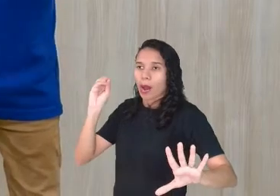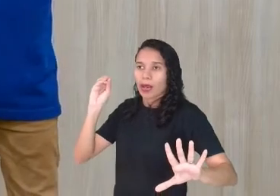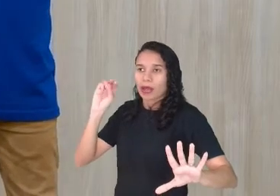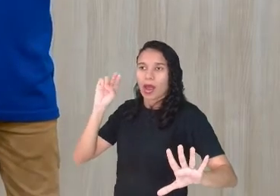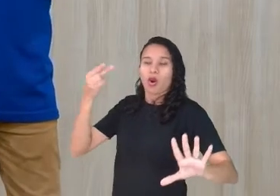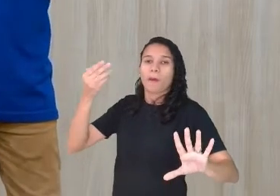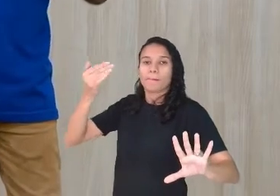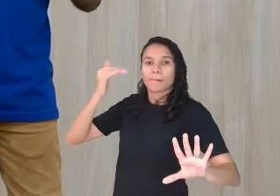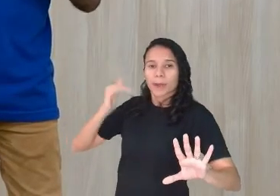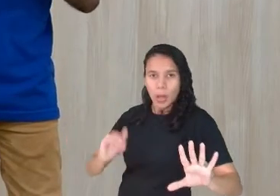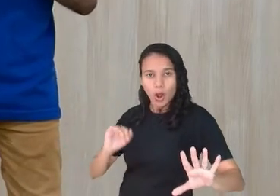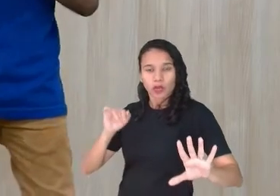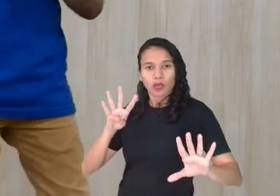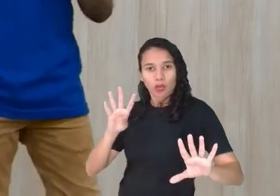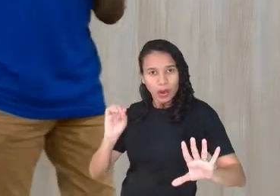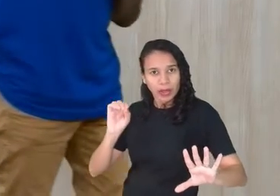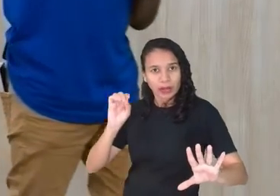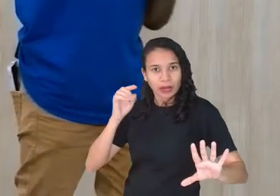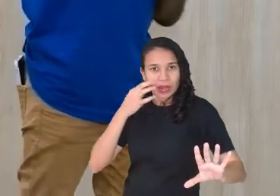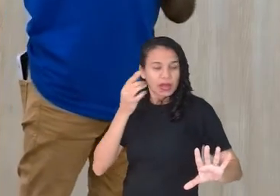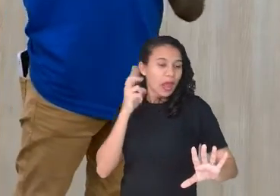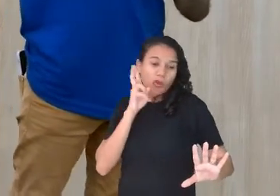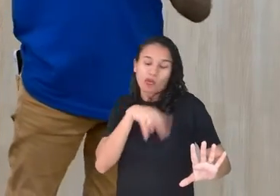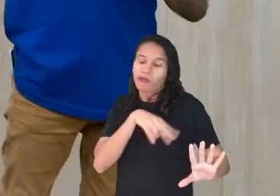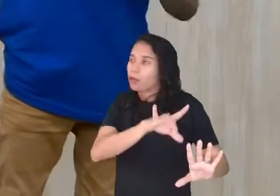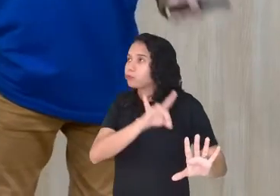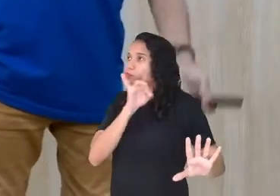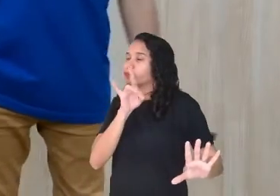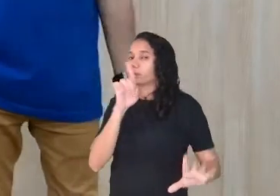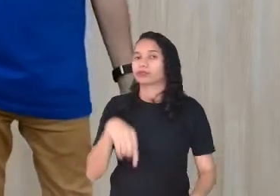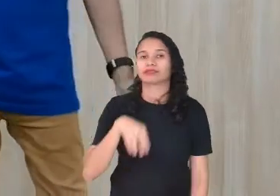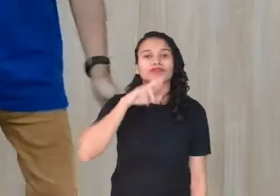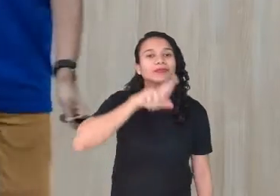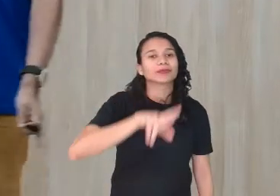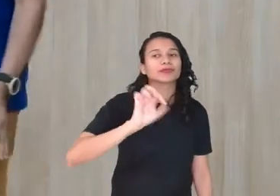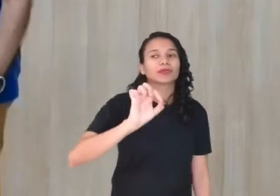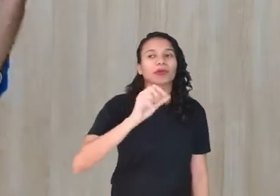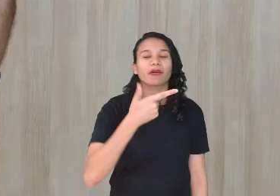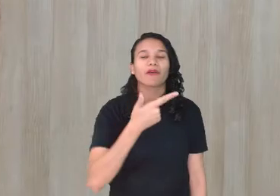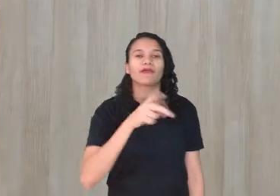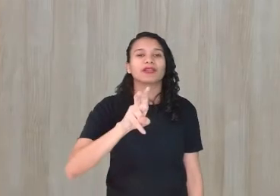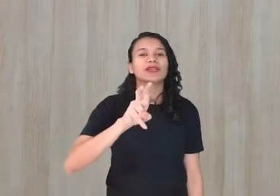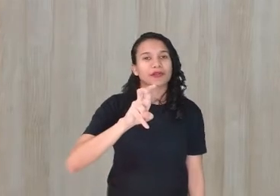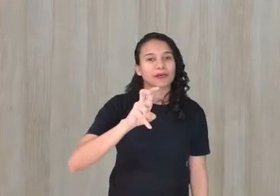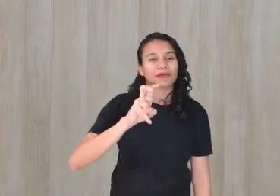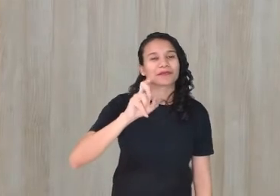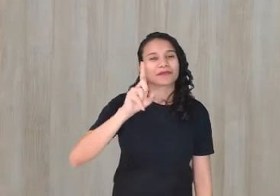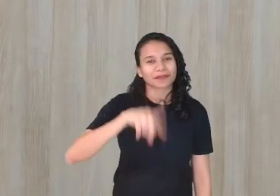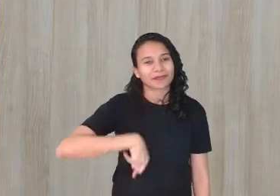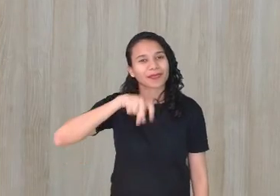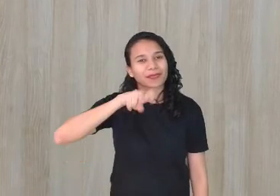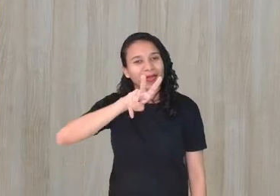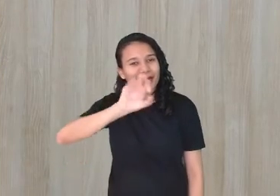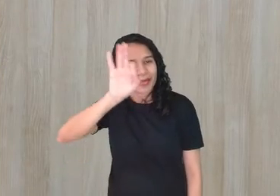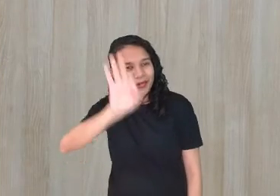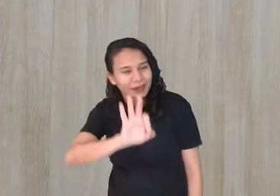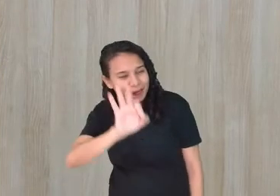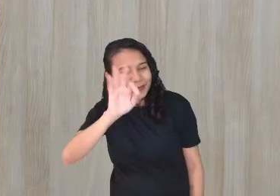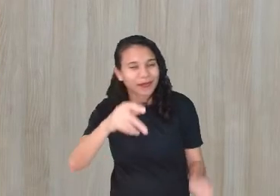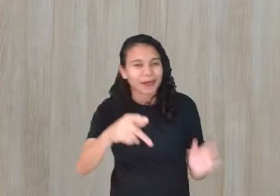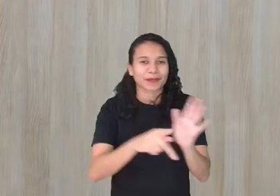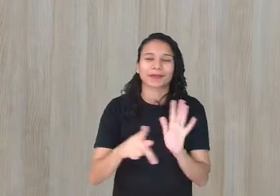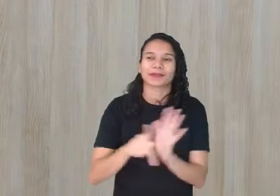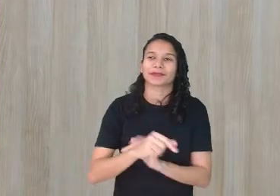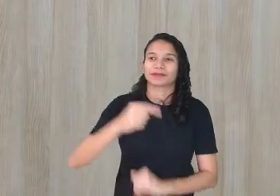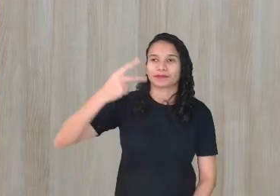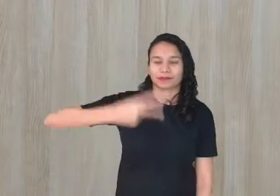ou menor do que R$40, sem ver, é igual, ó, tá vendo? Não, 25 camisas de um e 25 camisas do... Ou se eu pegar